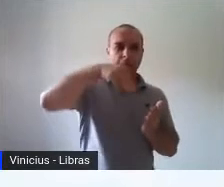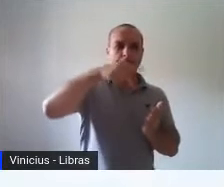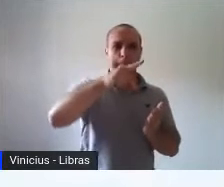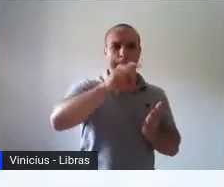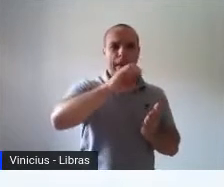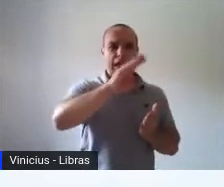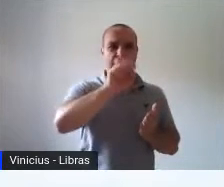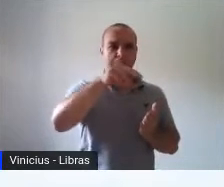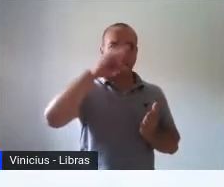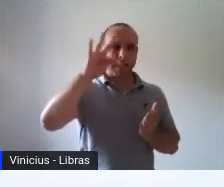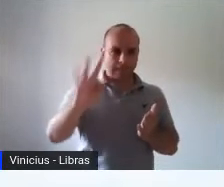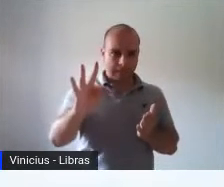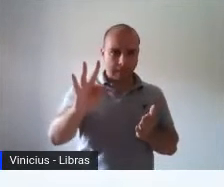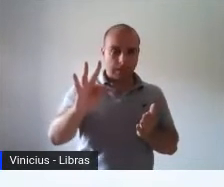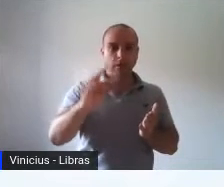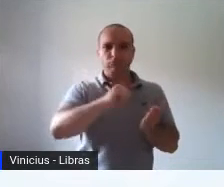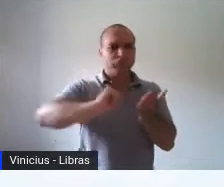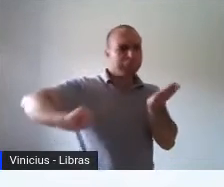praticamente a regra, porque